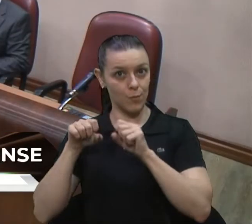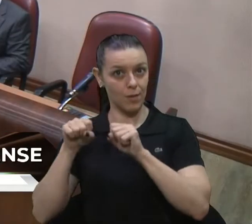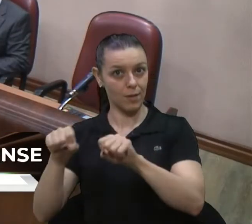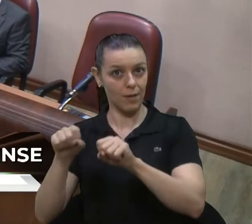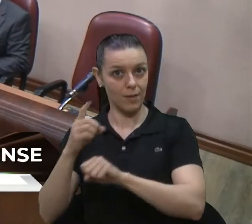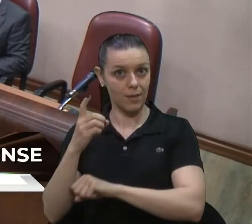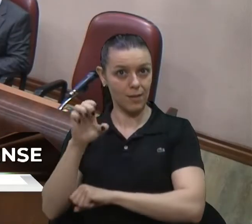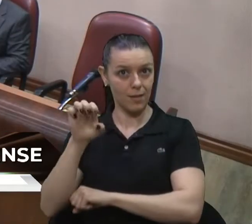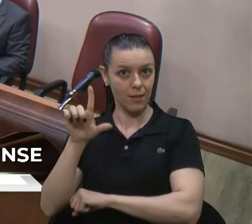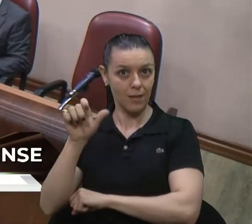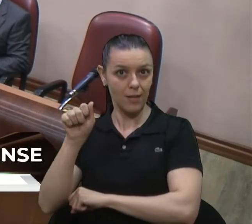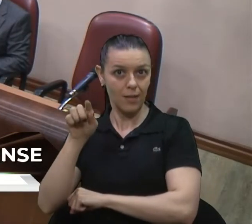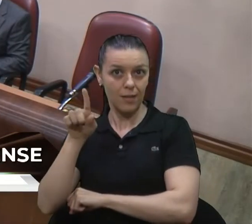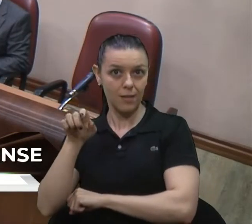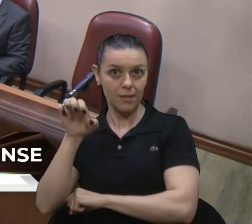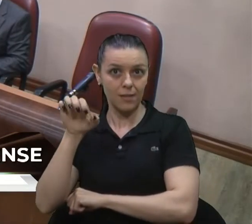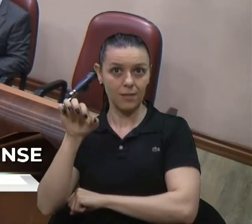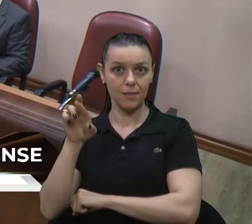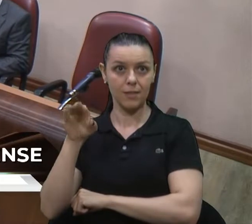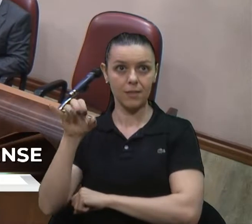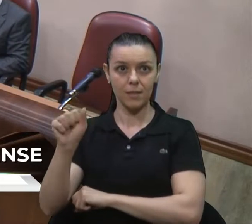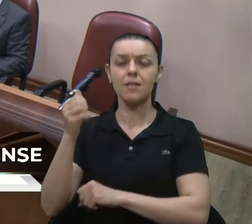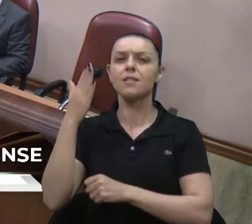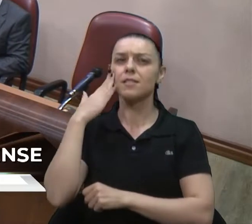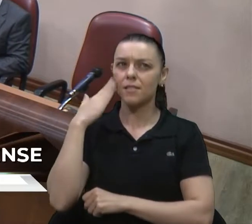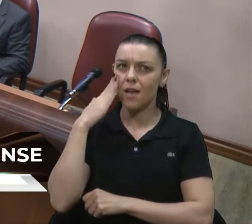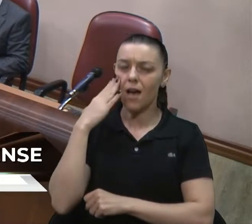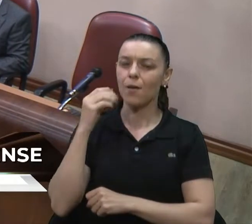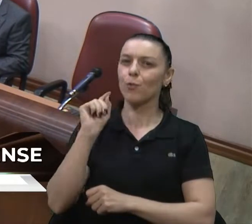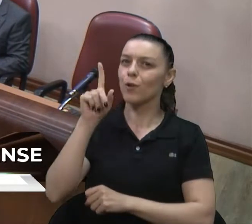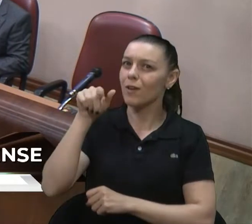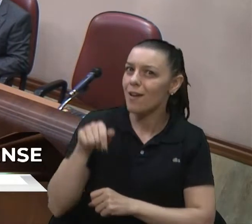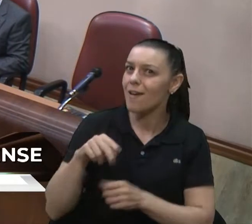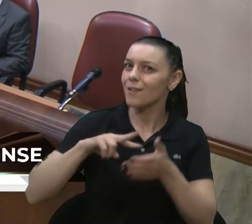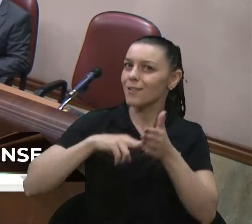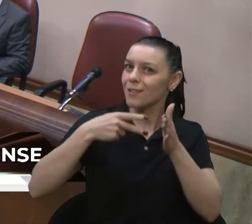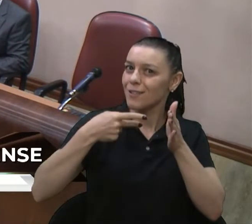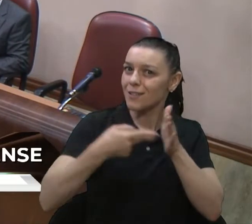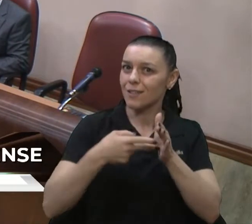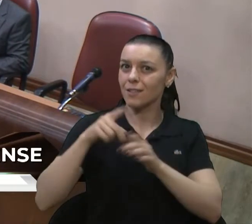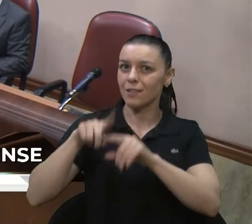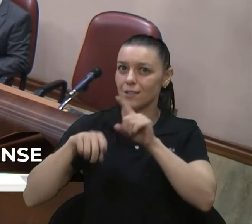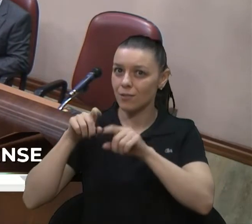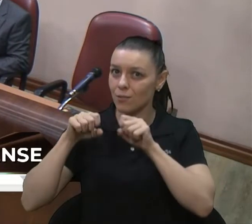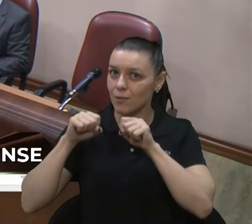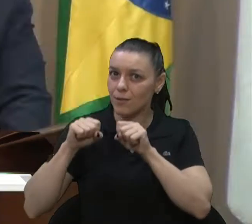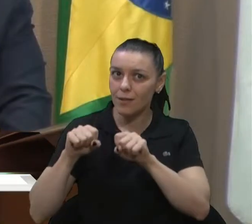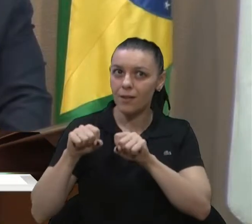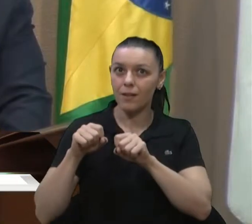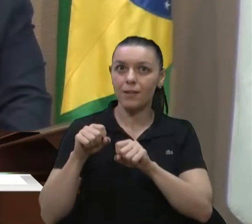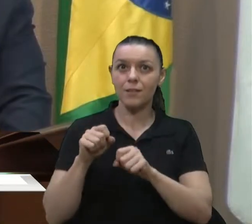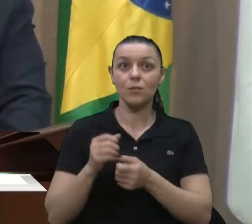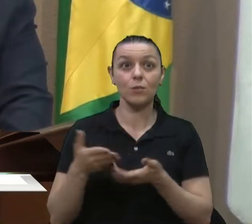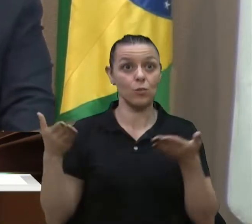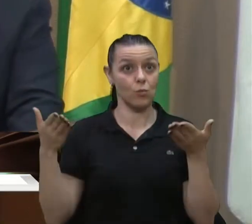Sul, Adiló de Domênico, secretário da mesa, vereador Felipe Guilhermaier, e este